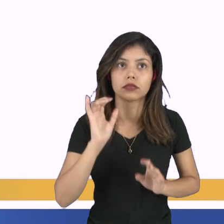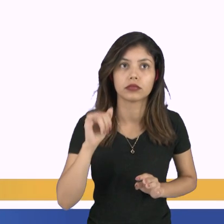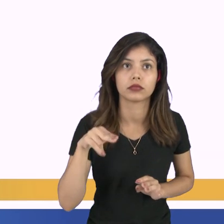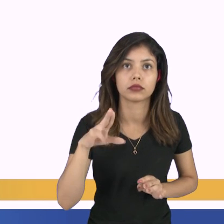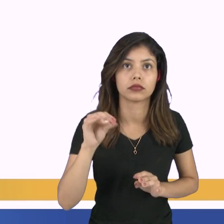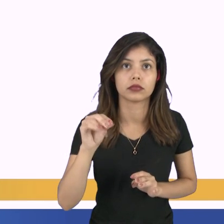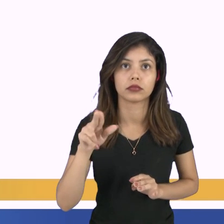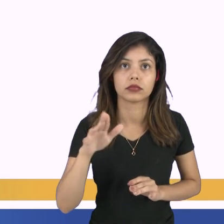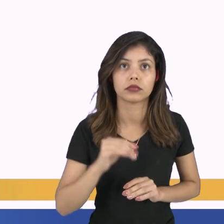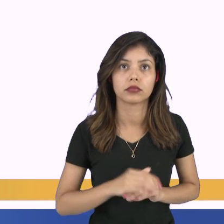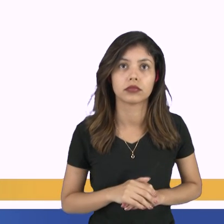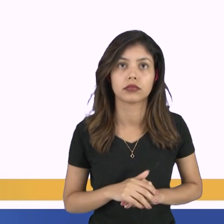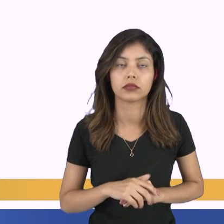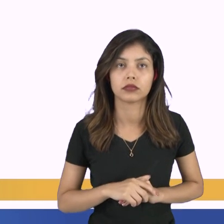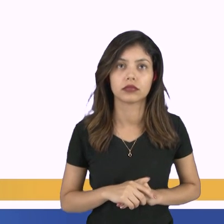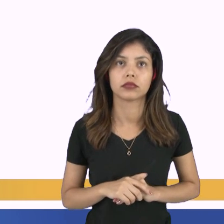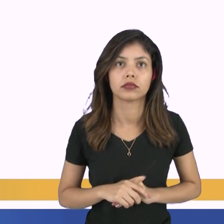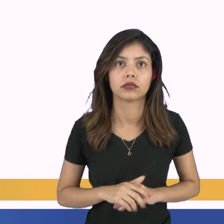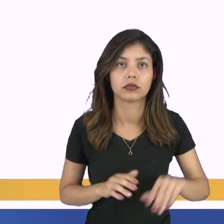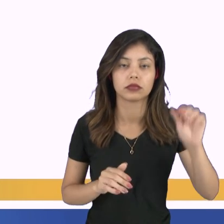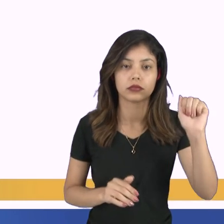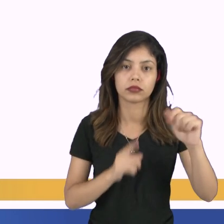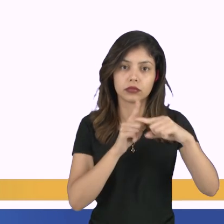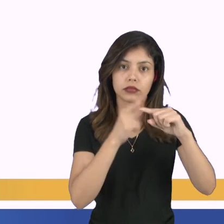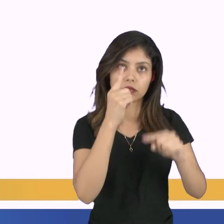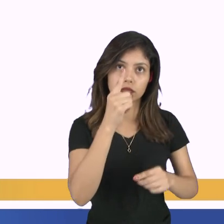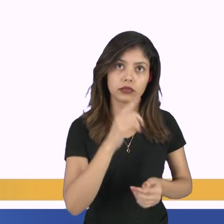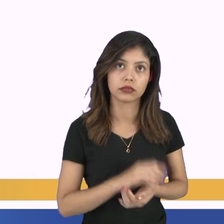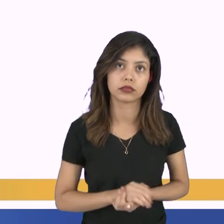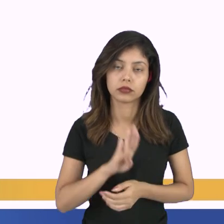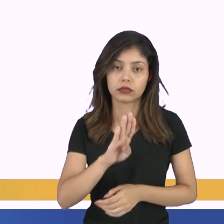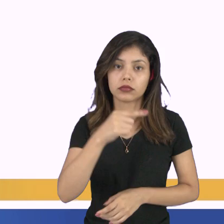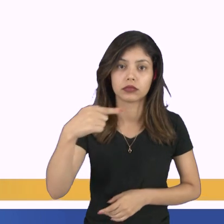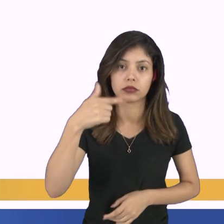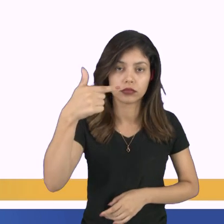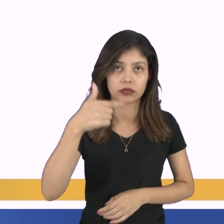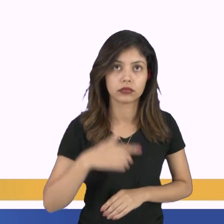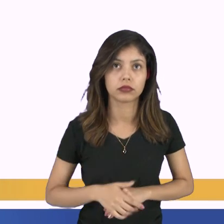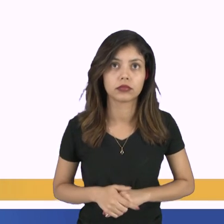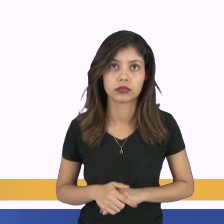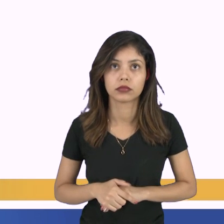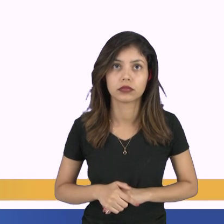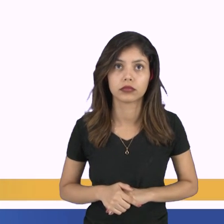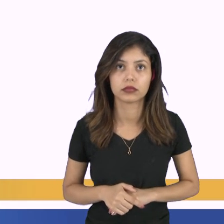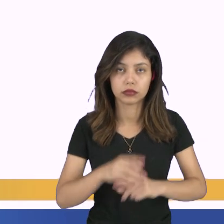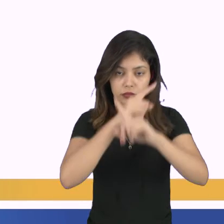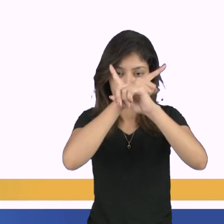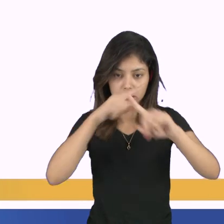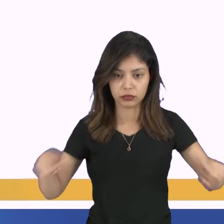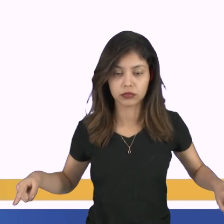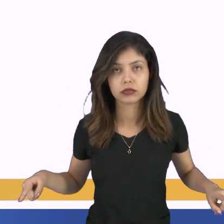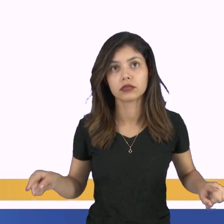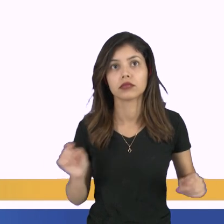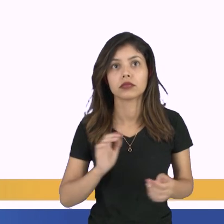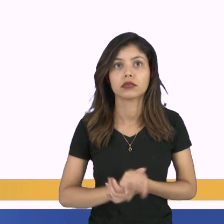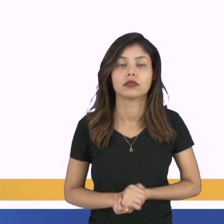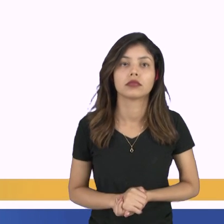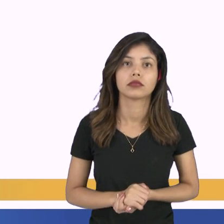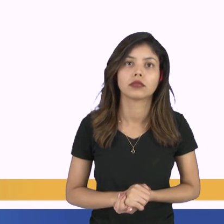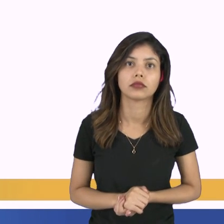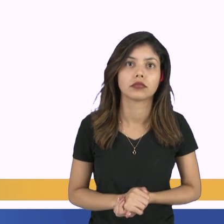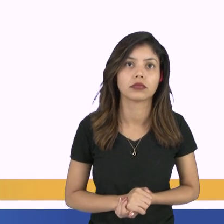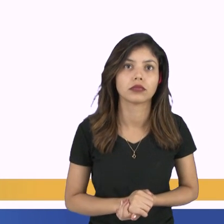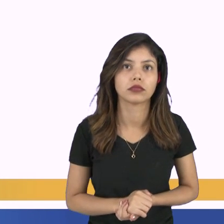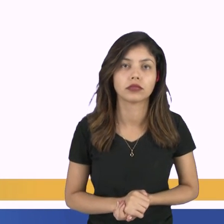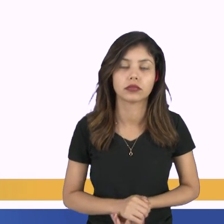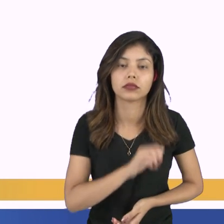iônica, ok? E aí nós vamos ter aqui A mais 1 e B menos 2. Trocando as cargas